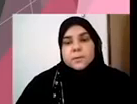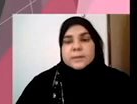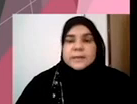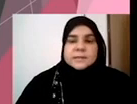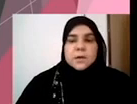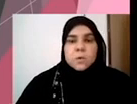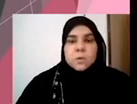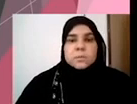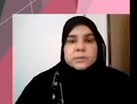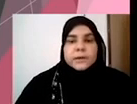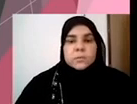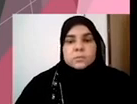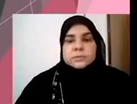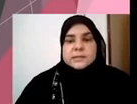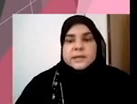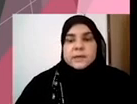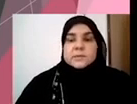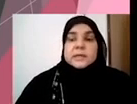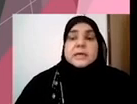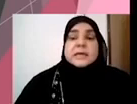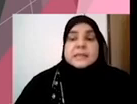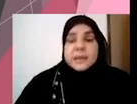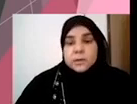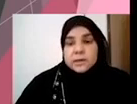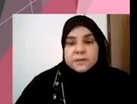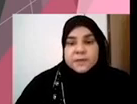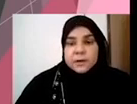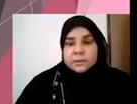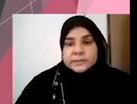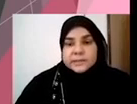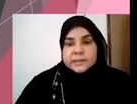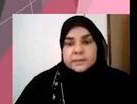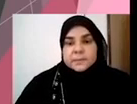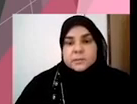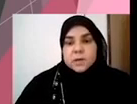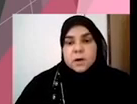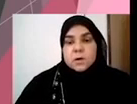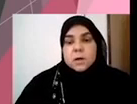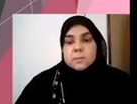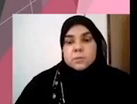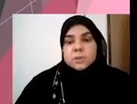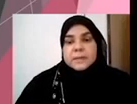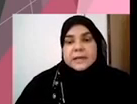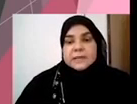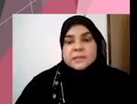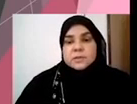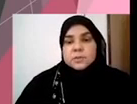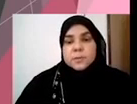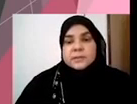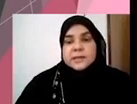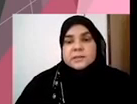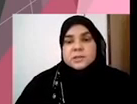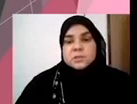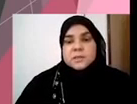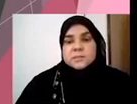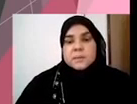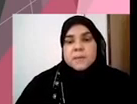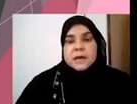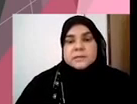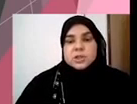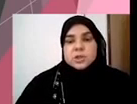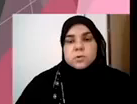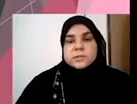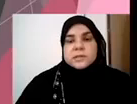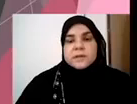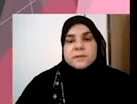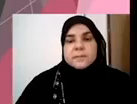1.000. 1.000 é 10 ao cubo, né? 1 com 3 zeros. E aí, o que vai acontecer aqui, pessoal? Multiplicação de potências de mesma